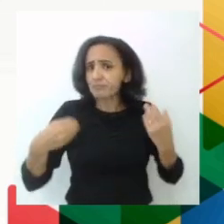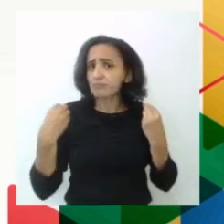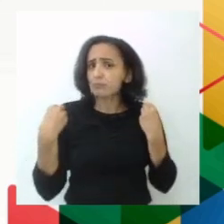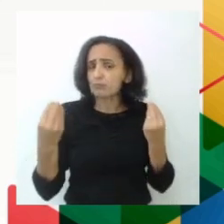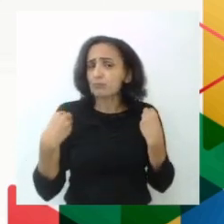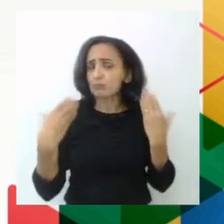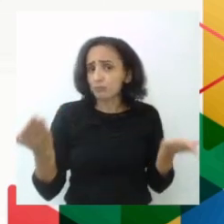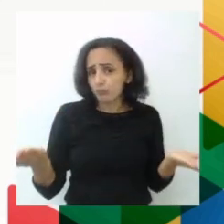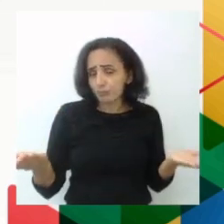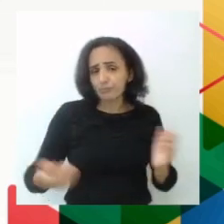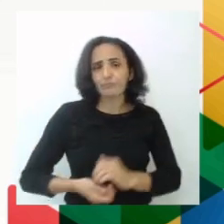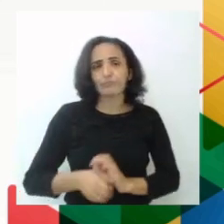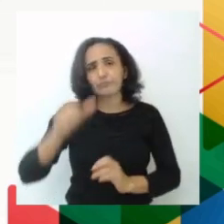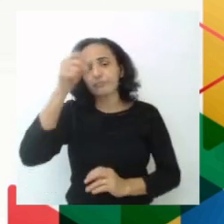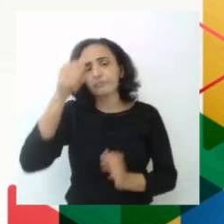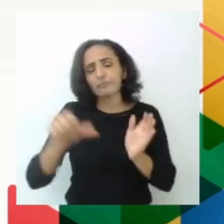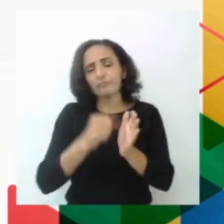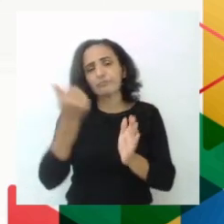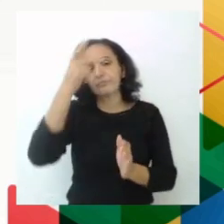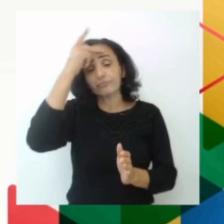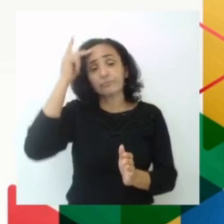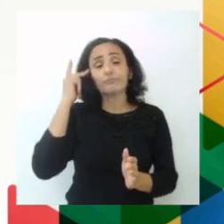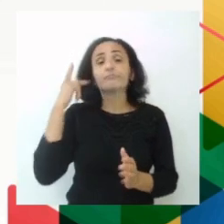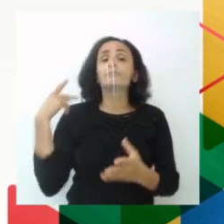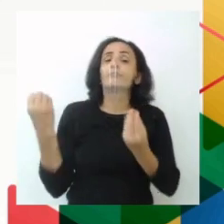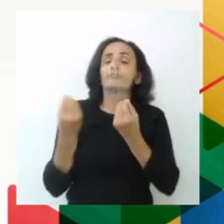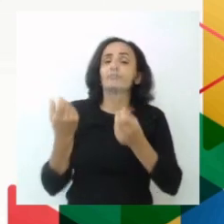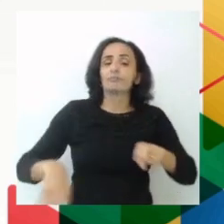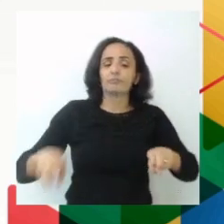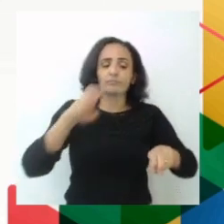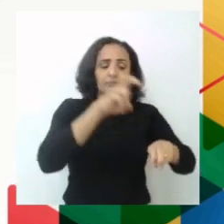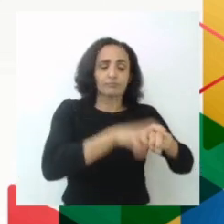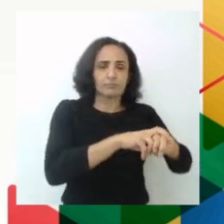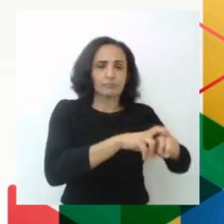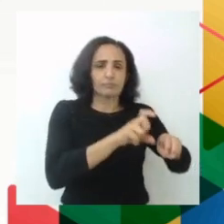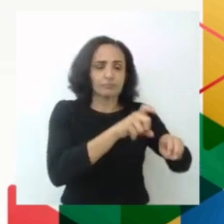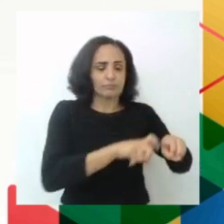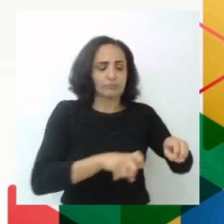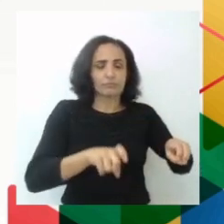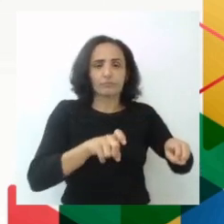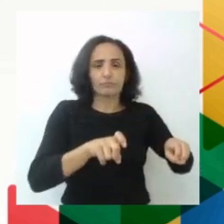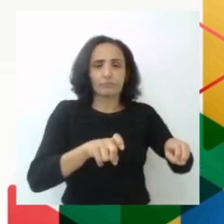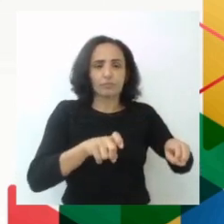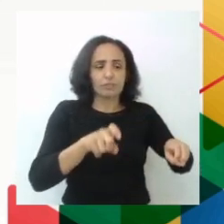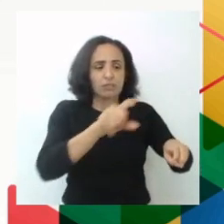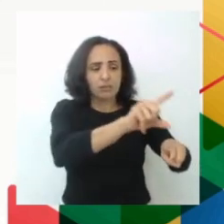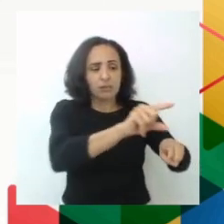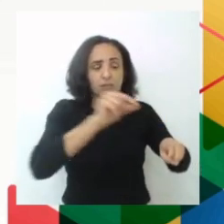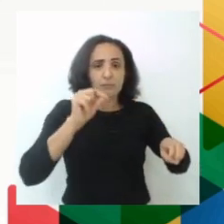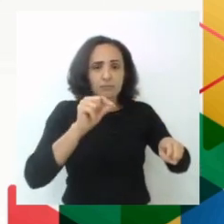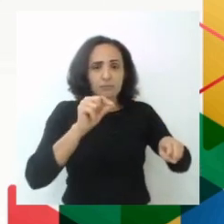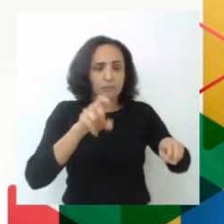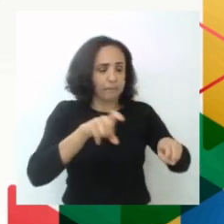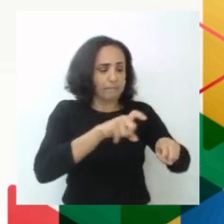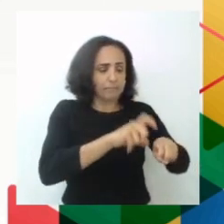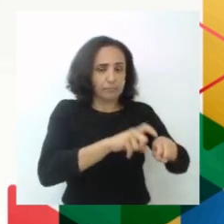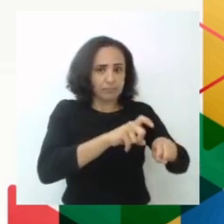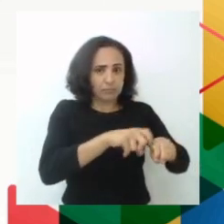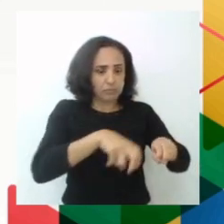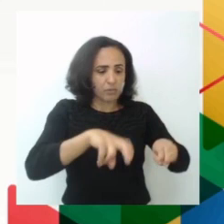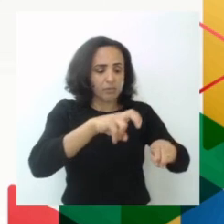Aí a primeira pessoa chega, tem a primeira cadeira, ela pode ser ocupada por uma das 8 pessoas. Então, existem